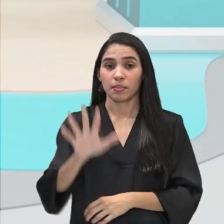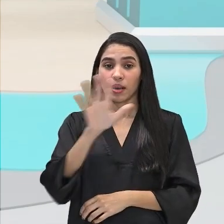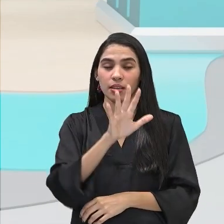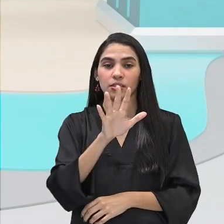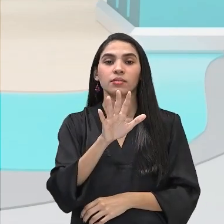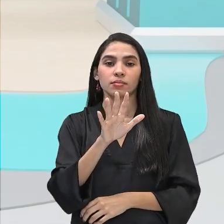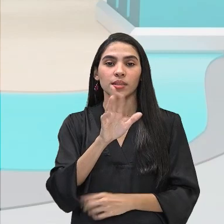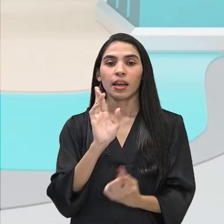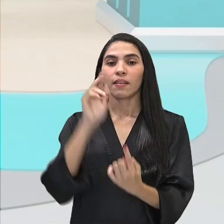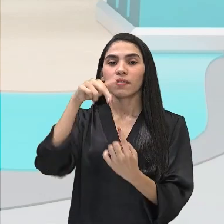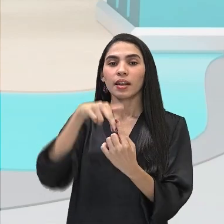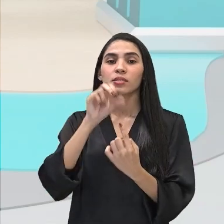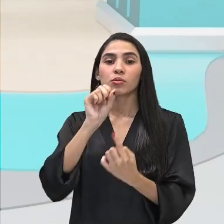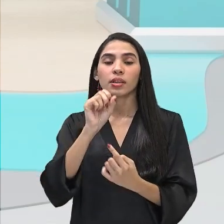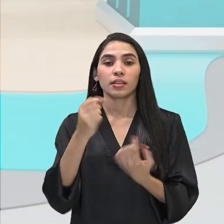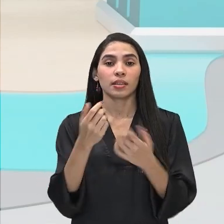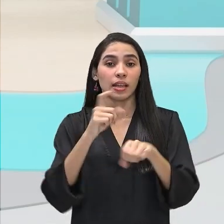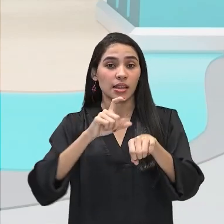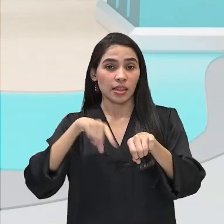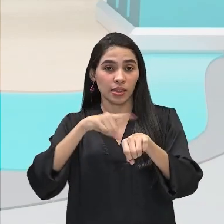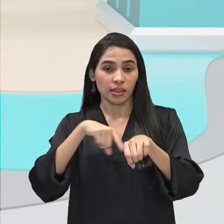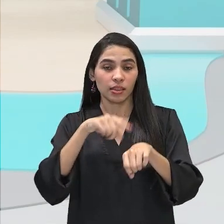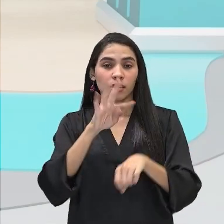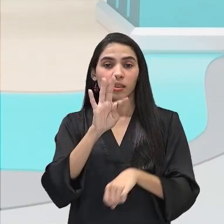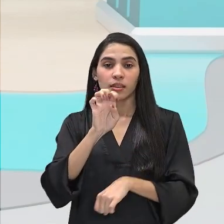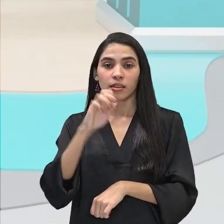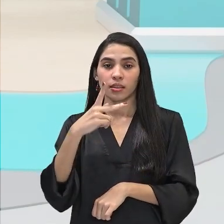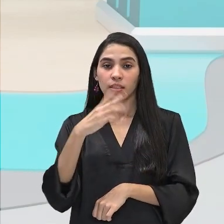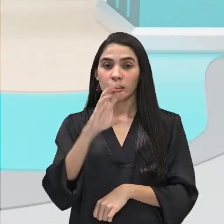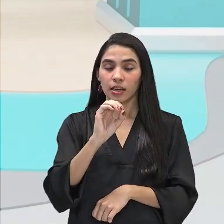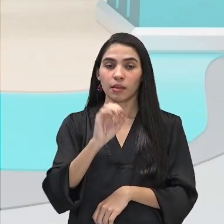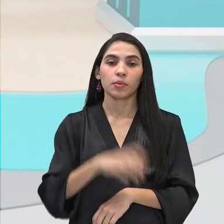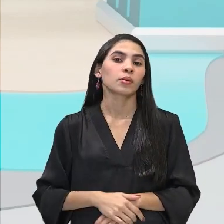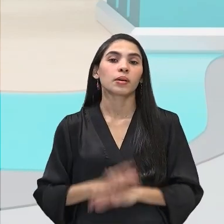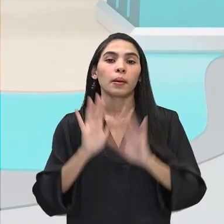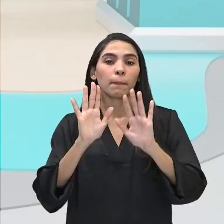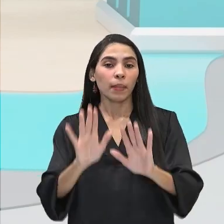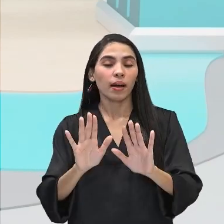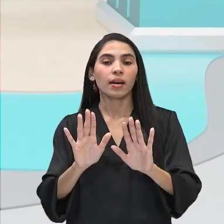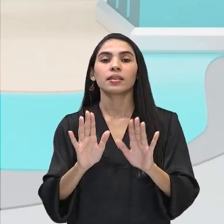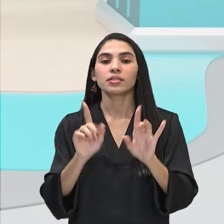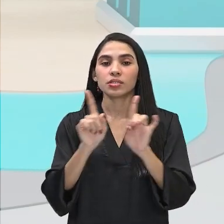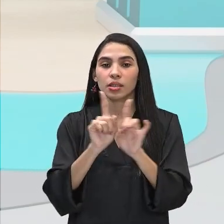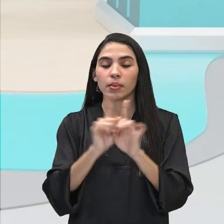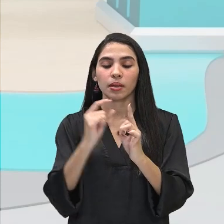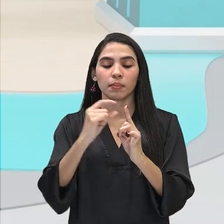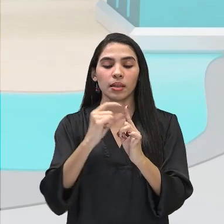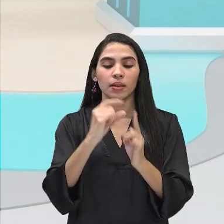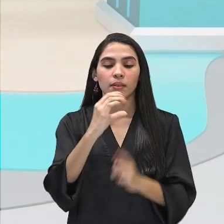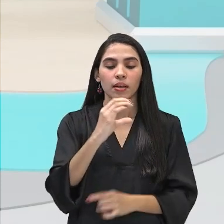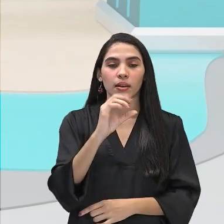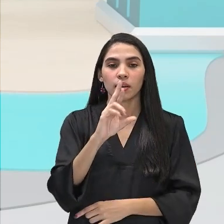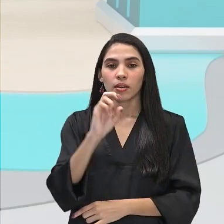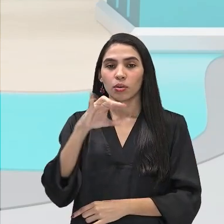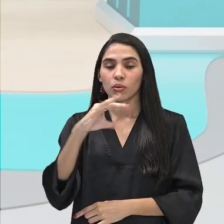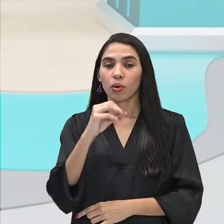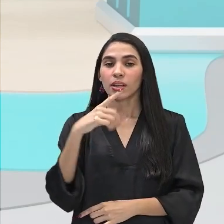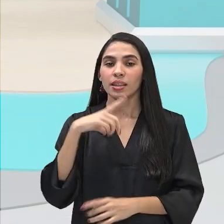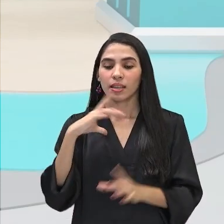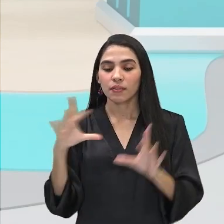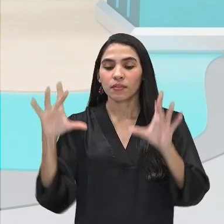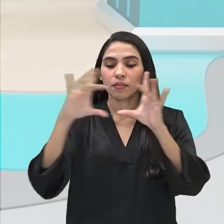representados na ampulheta e no relógio tem também a ver com a origem da palavra crônica e de como